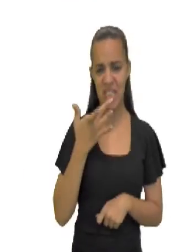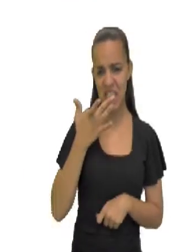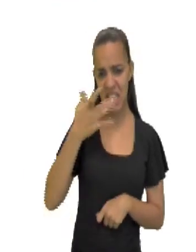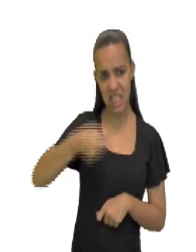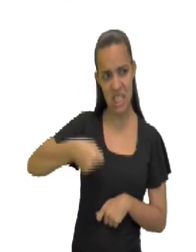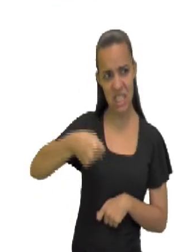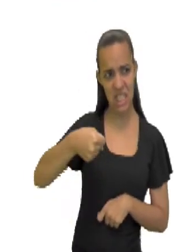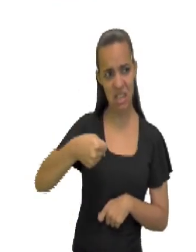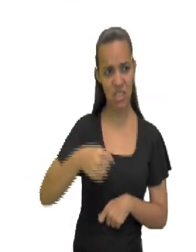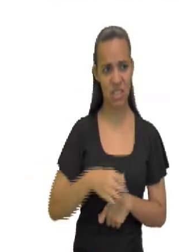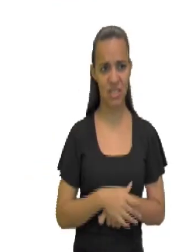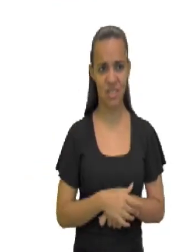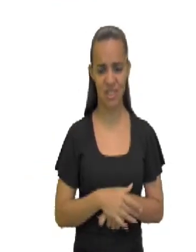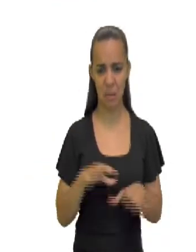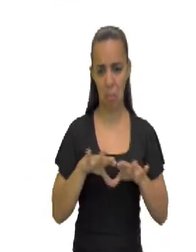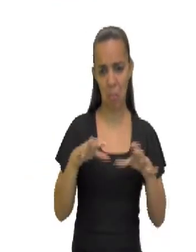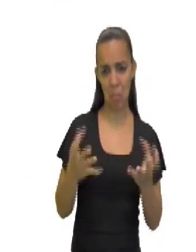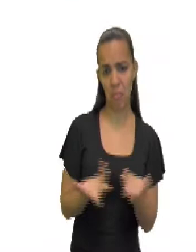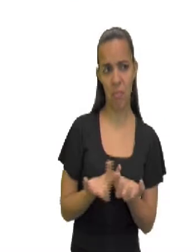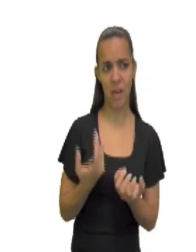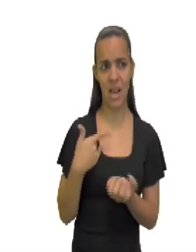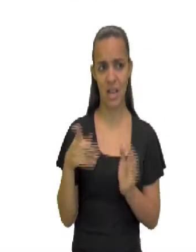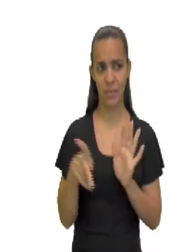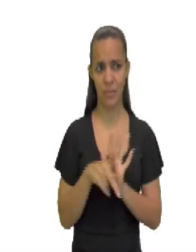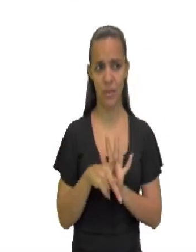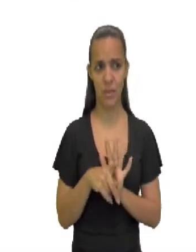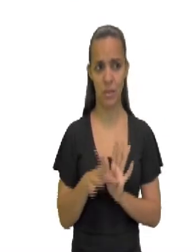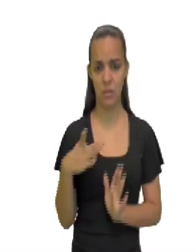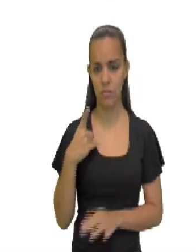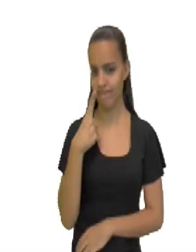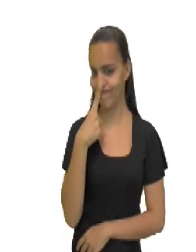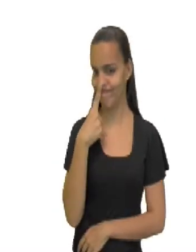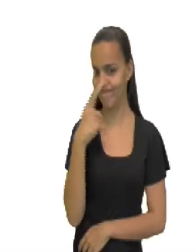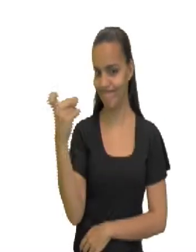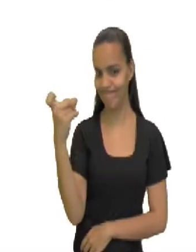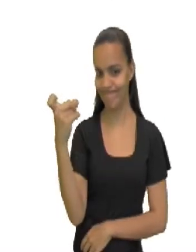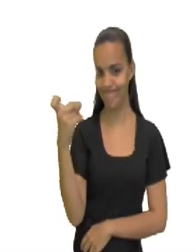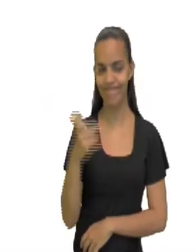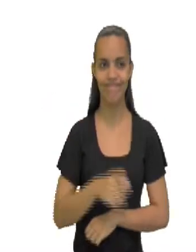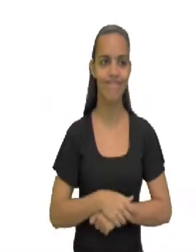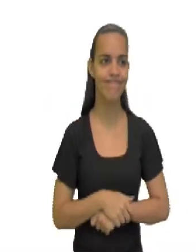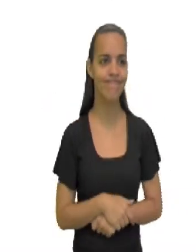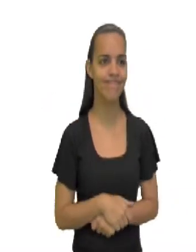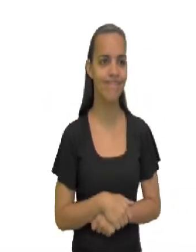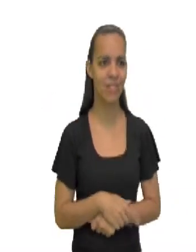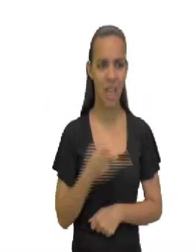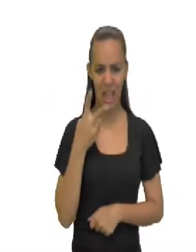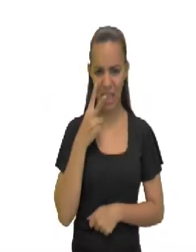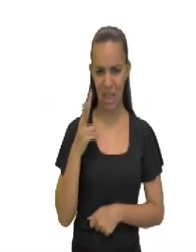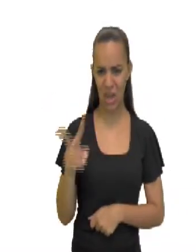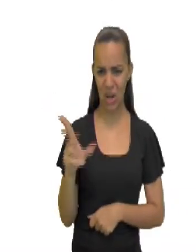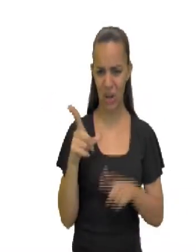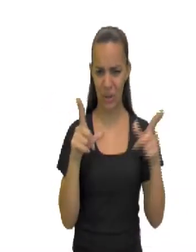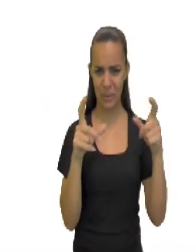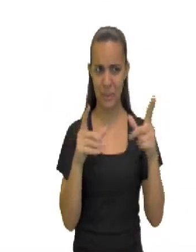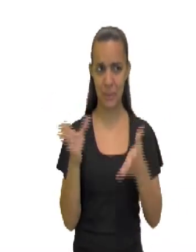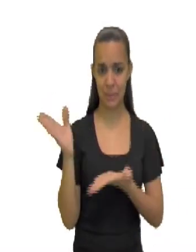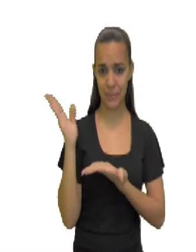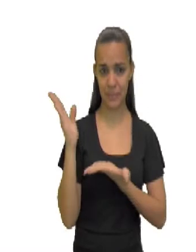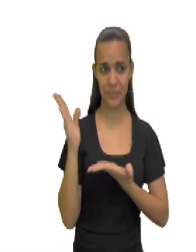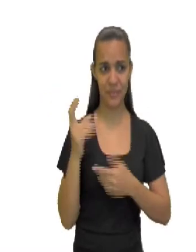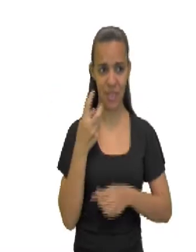Sacolas, embalagens, ou seja, lixo. E agora, nessa imagem, você já